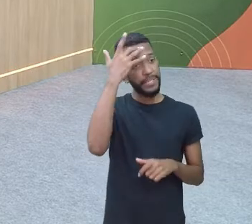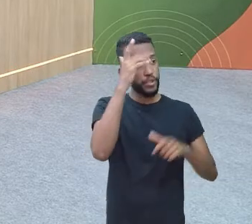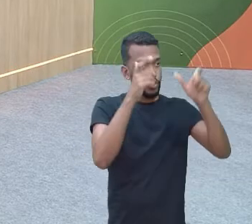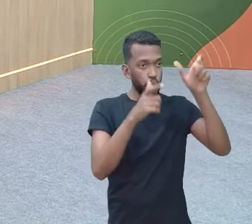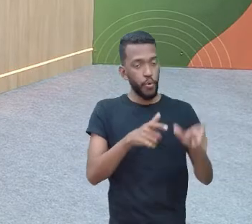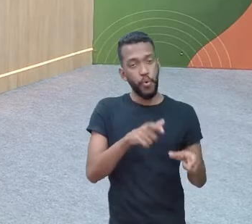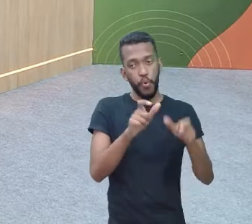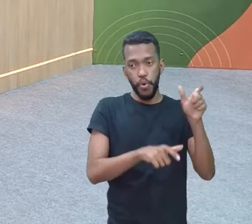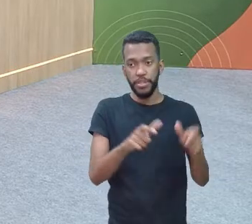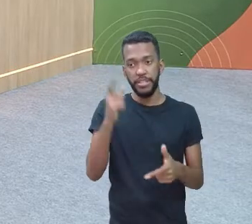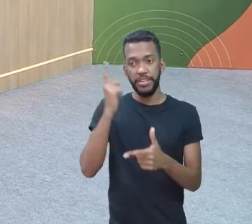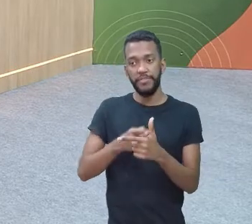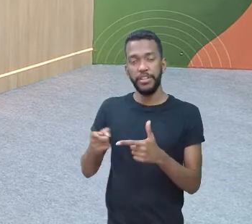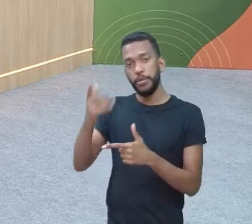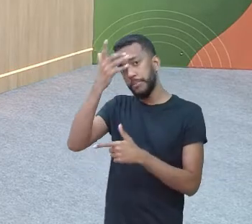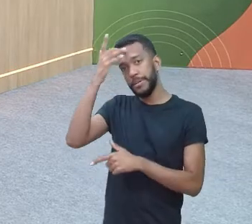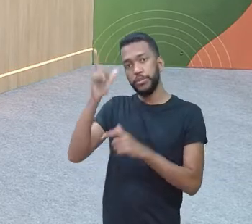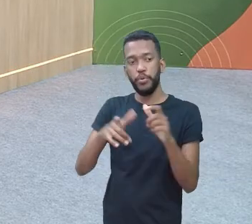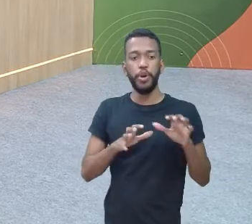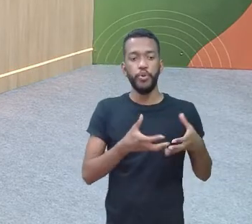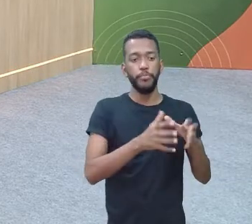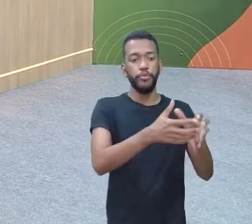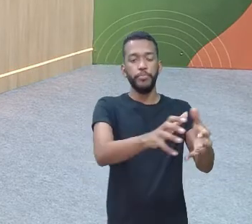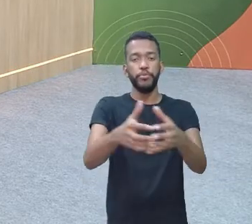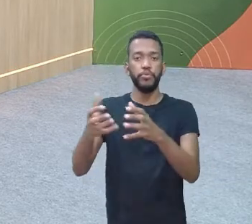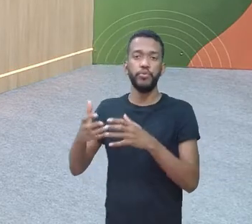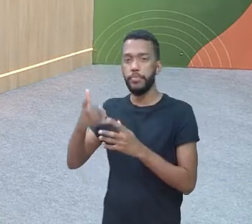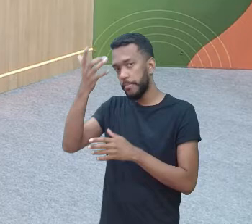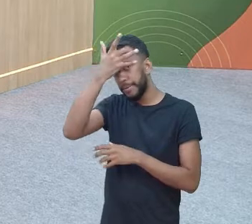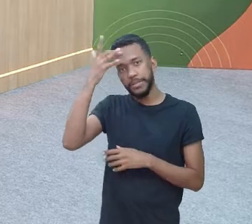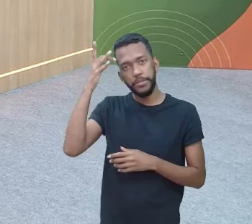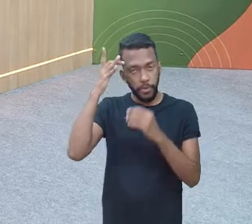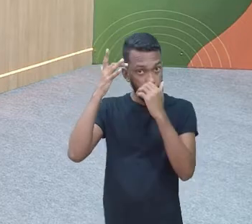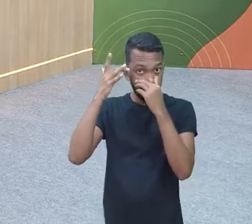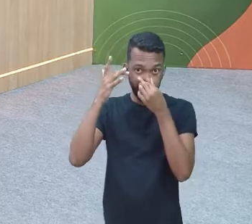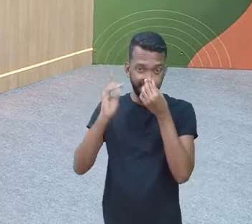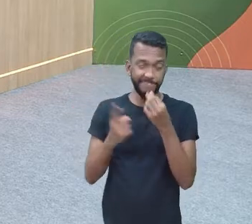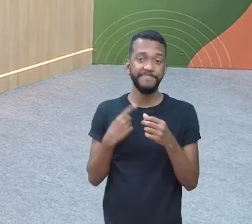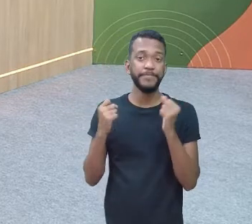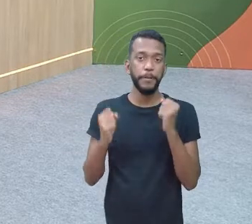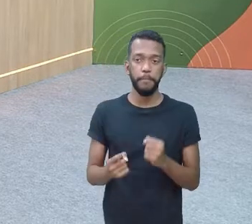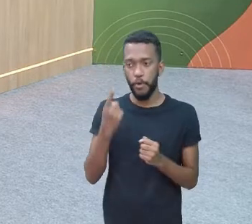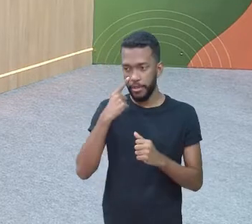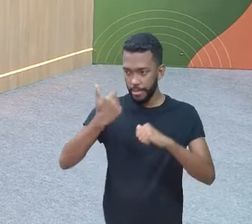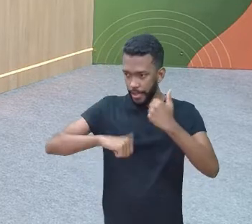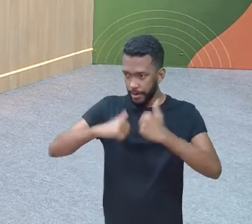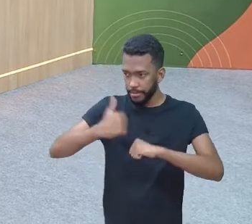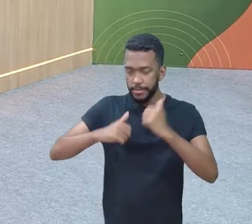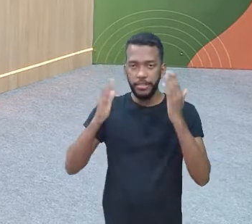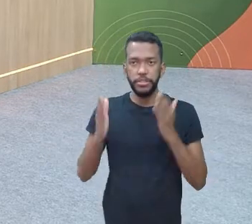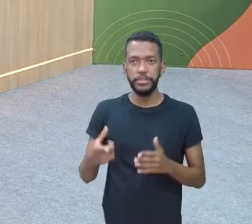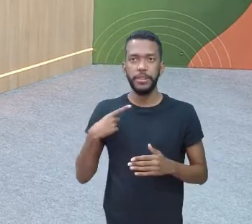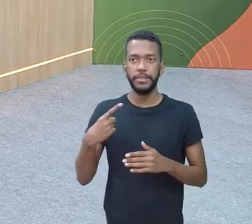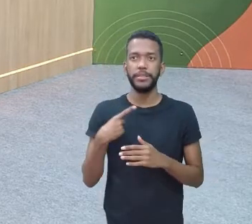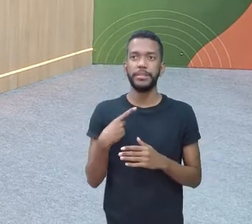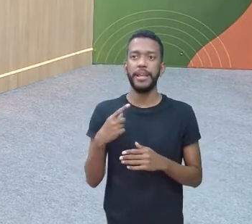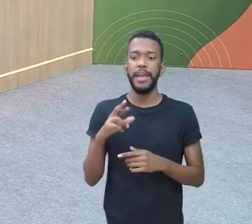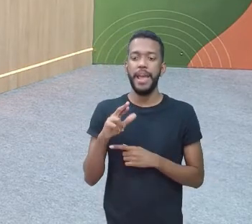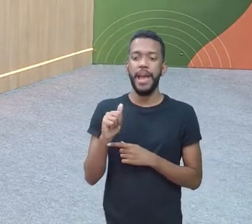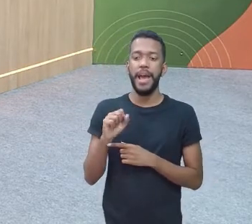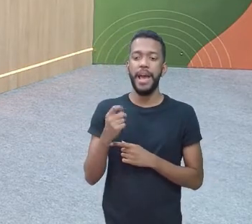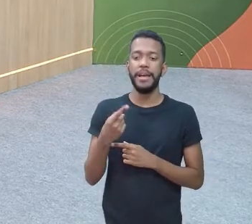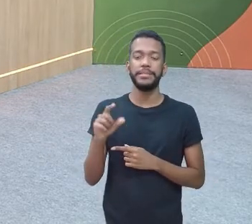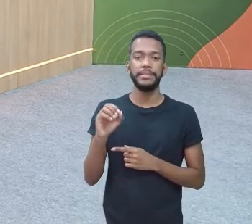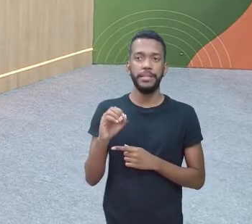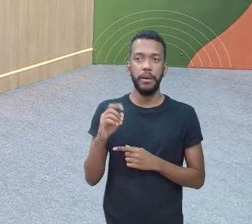pessoas? Posso saber quantos grupos de pessoas eu consigo formar? Então, a gente pode analisar essa ideia de razão, né, sendo